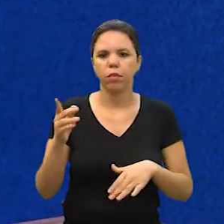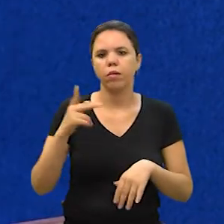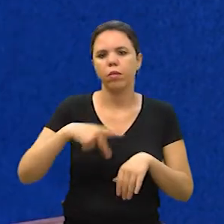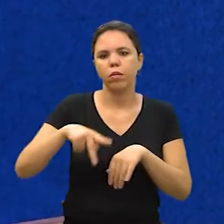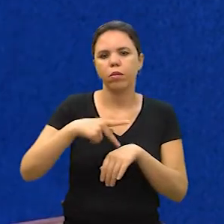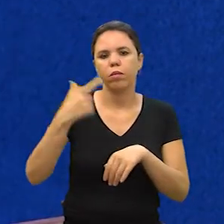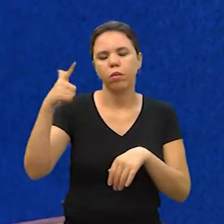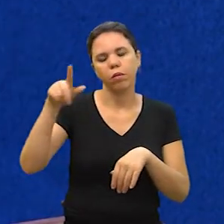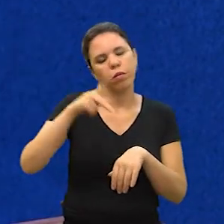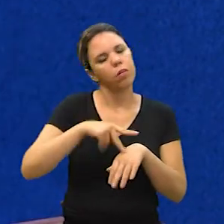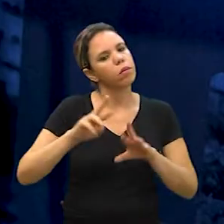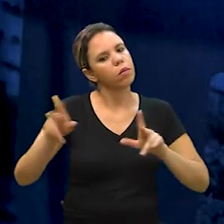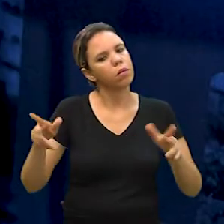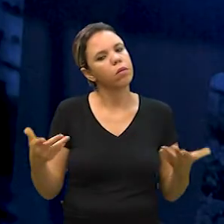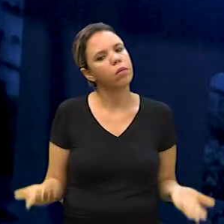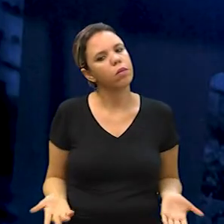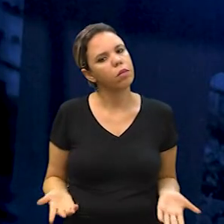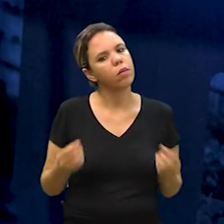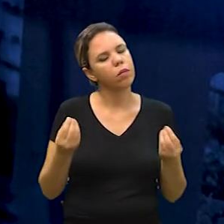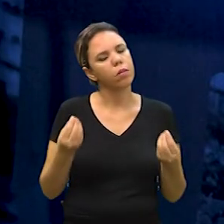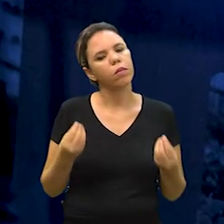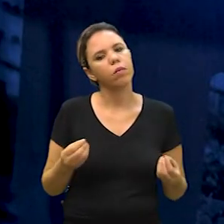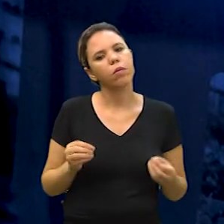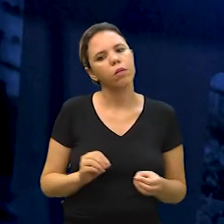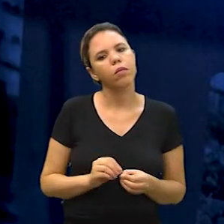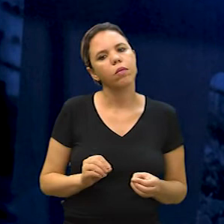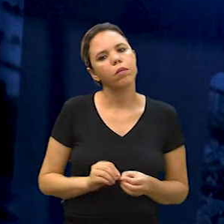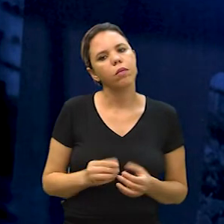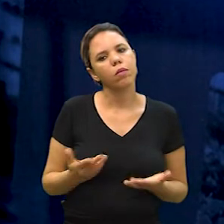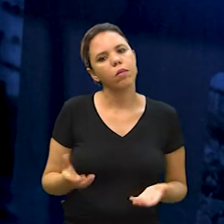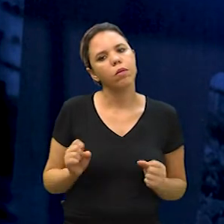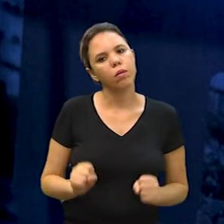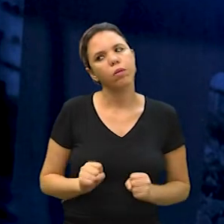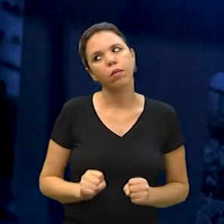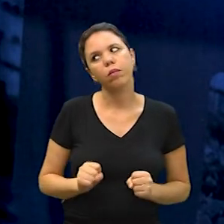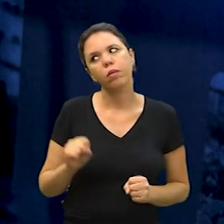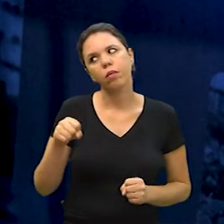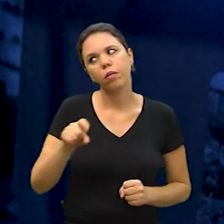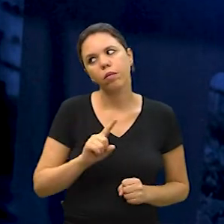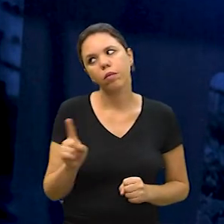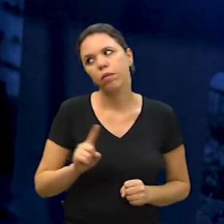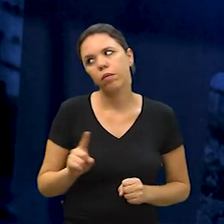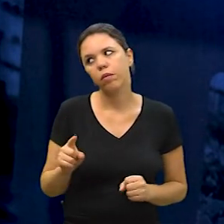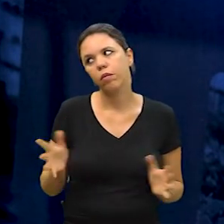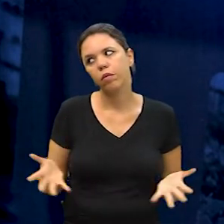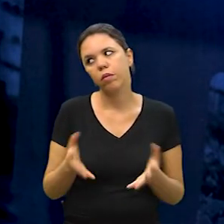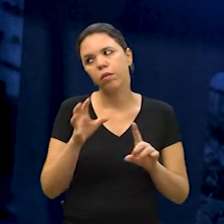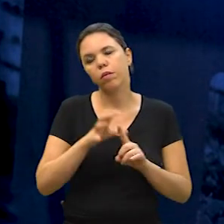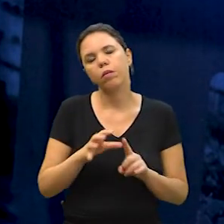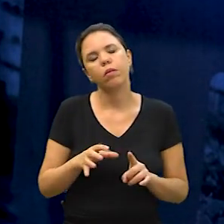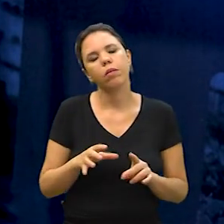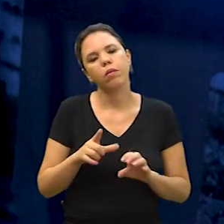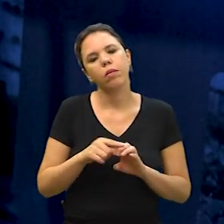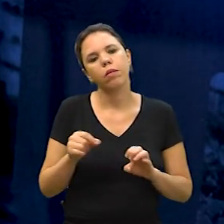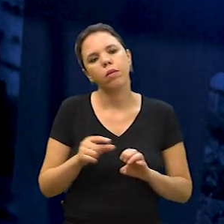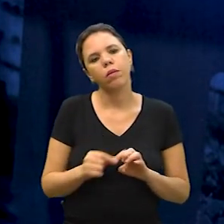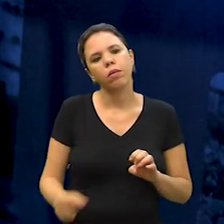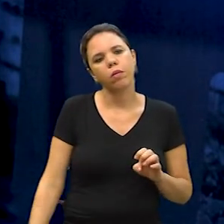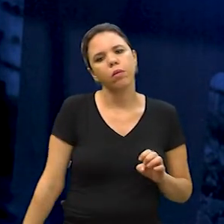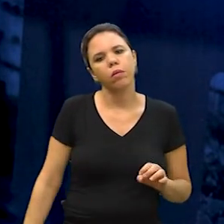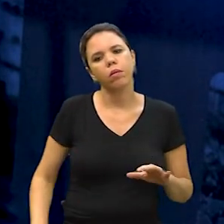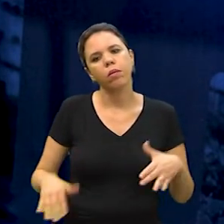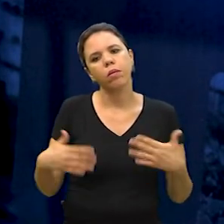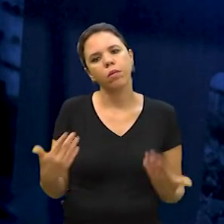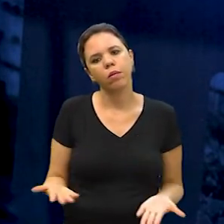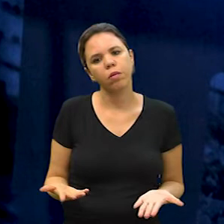com outros países e de que forma isso pode ou não influenciar no empreendedorismo